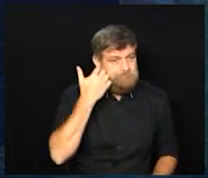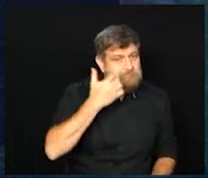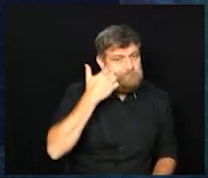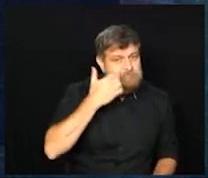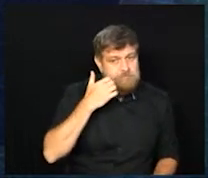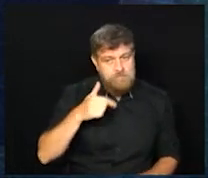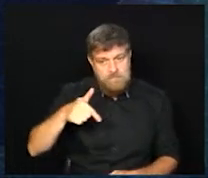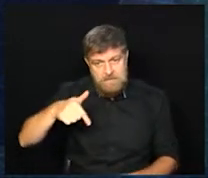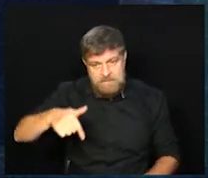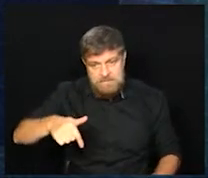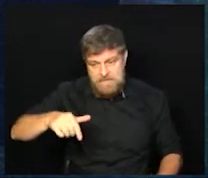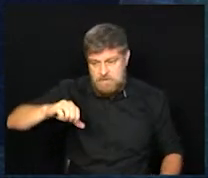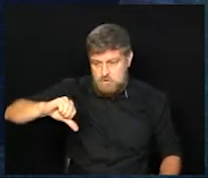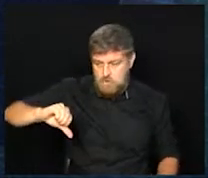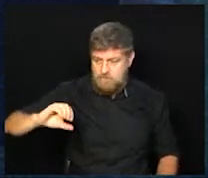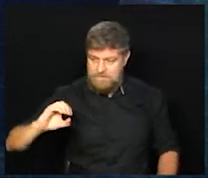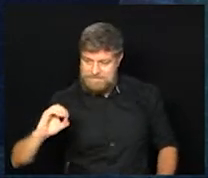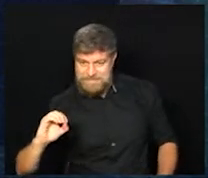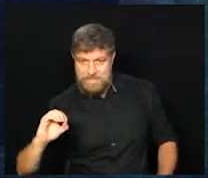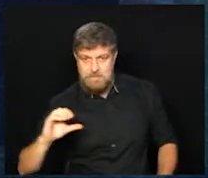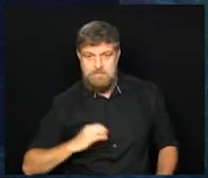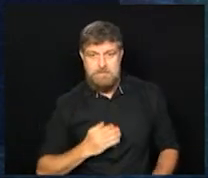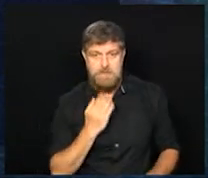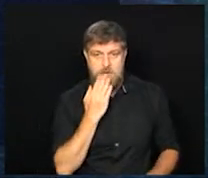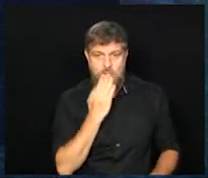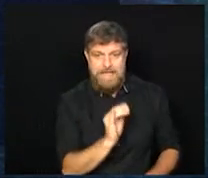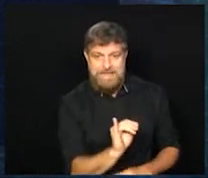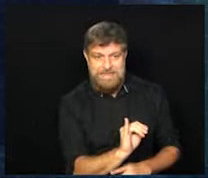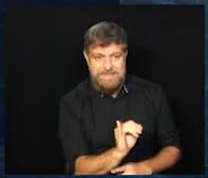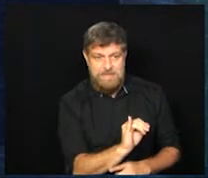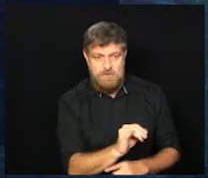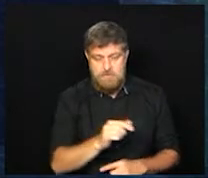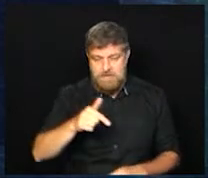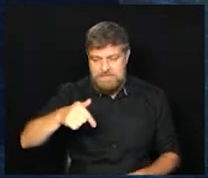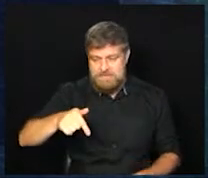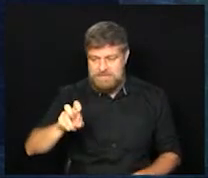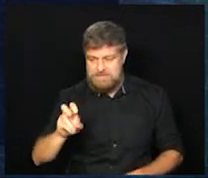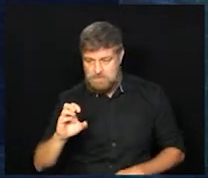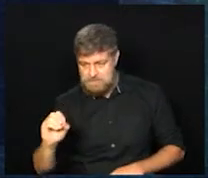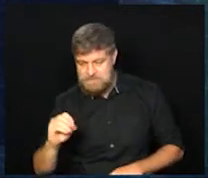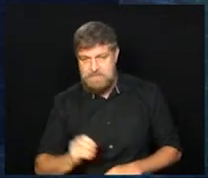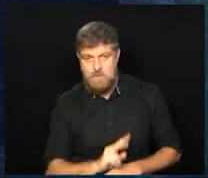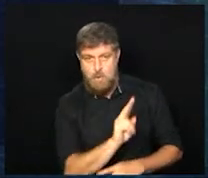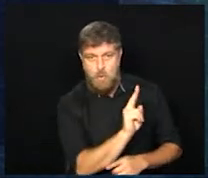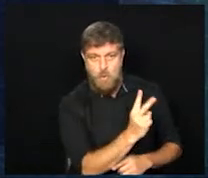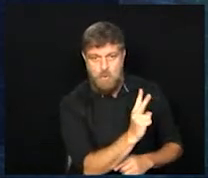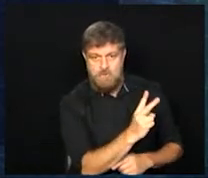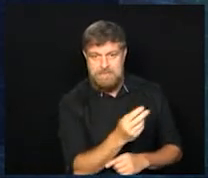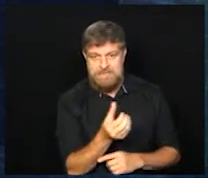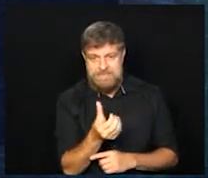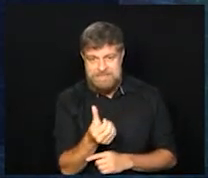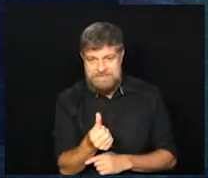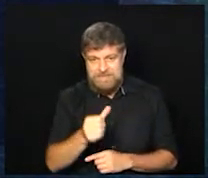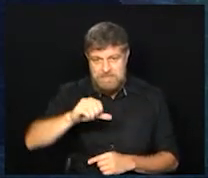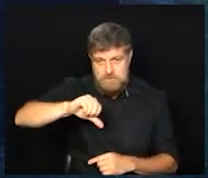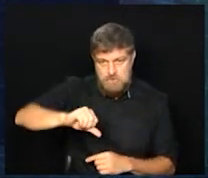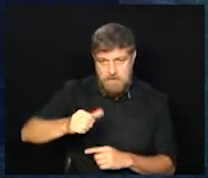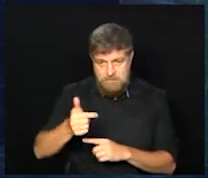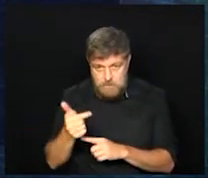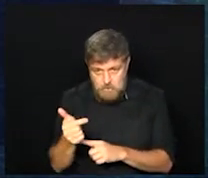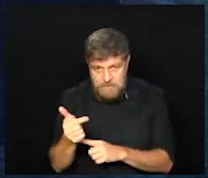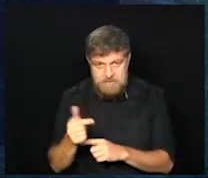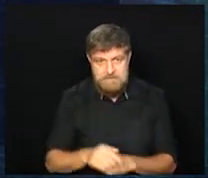Oeste, 790, Indaiatuba, 750, Hortolândia, 692,